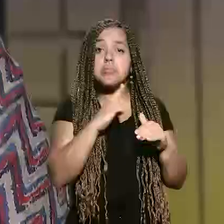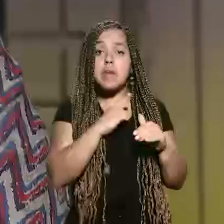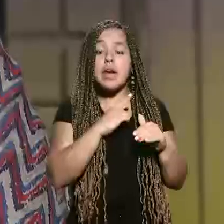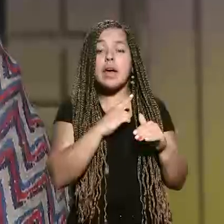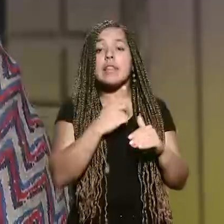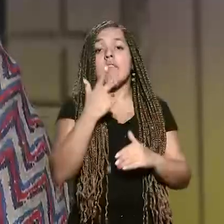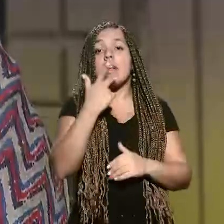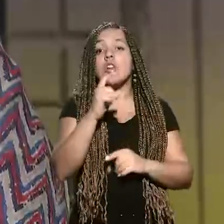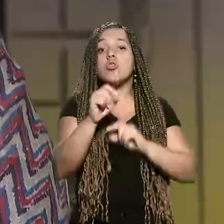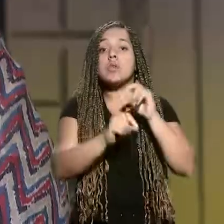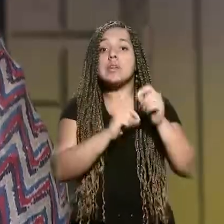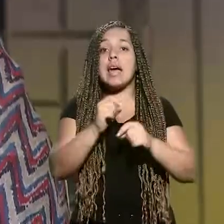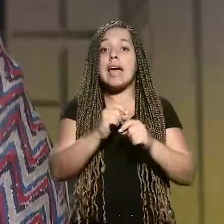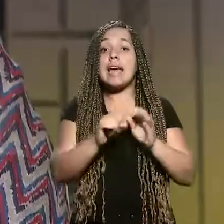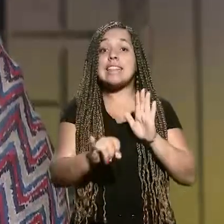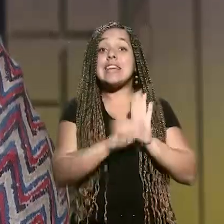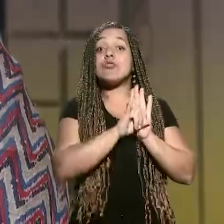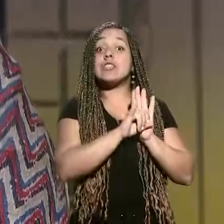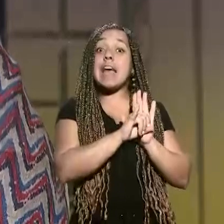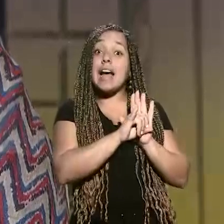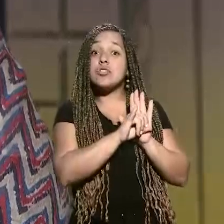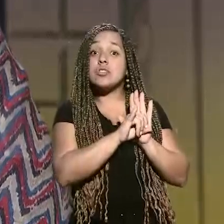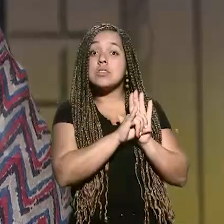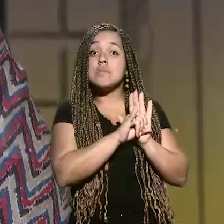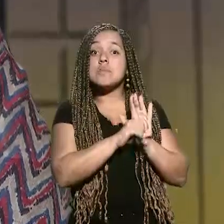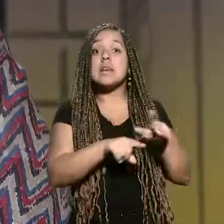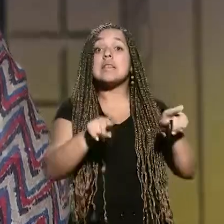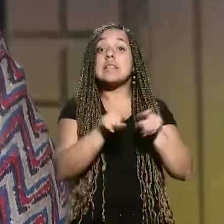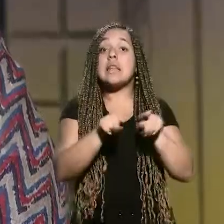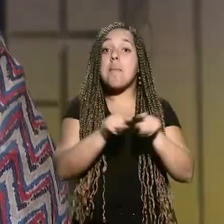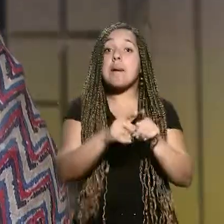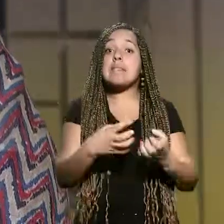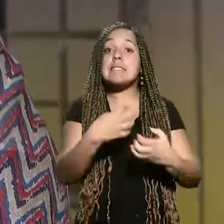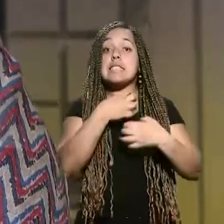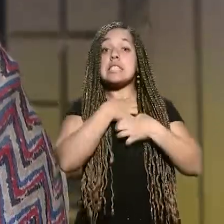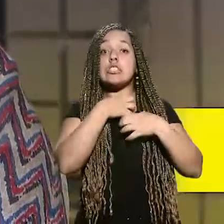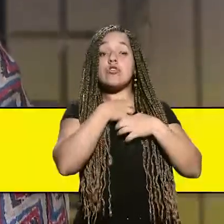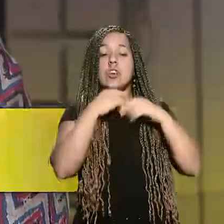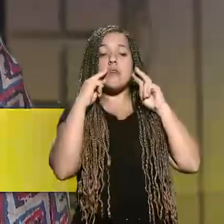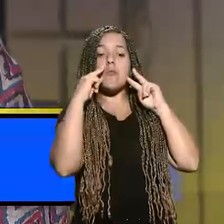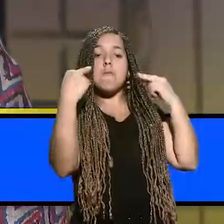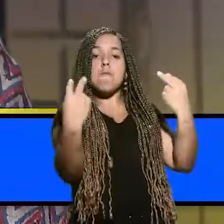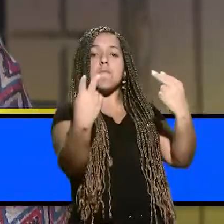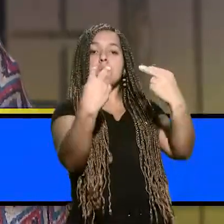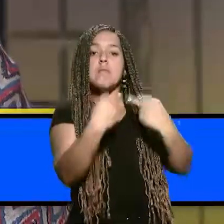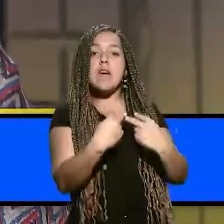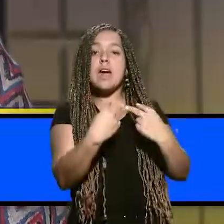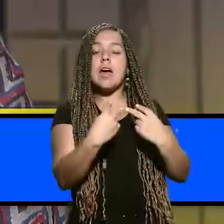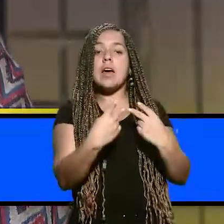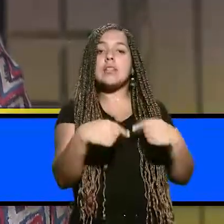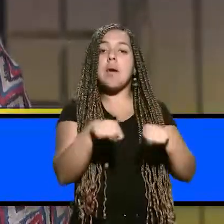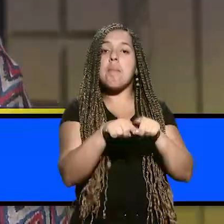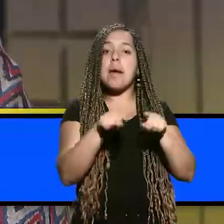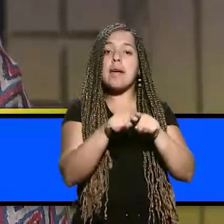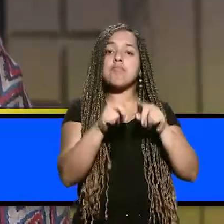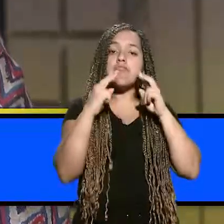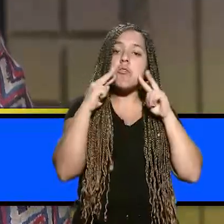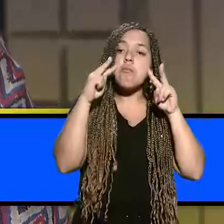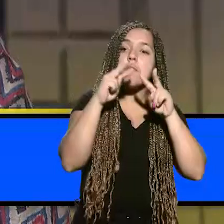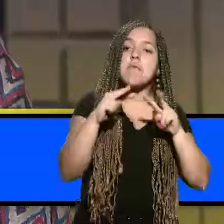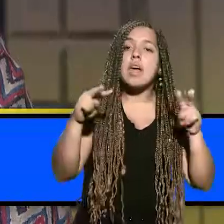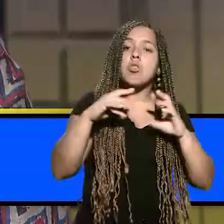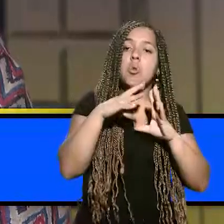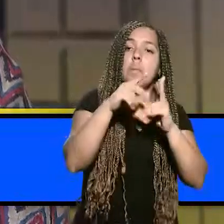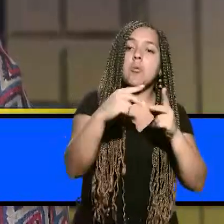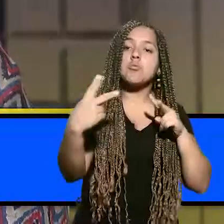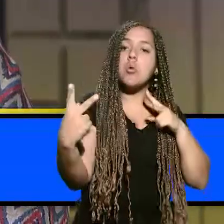e superiores, porque é disso que a gente está falando. A gente está falando de identidade, de você se sentir, de modelos de perspectiva